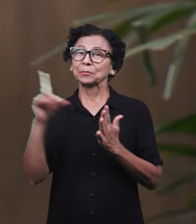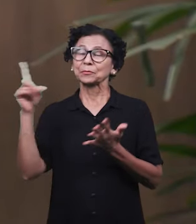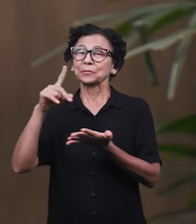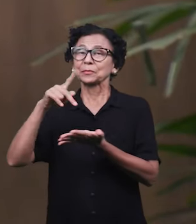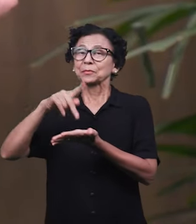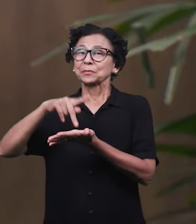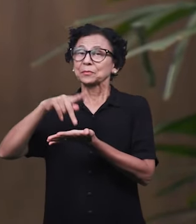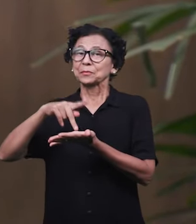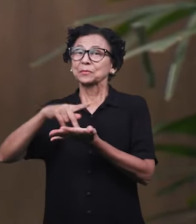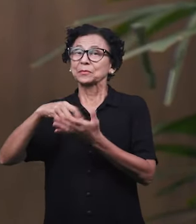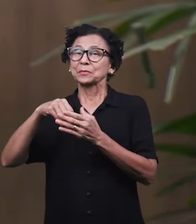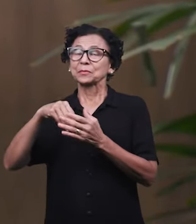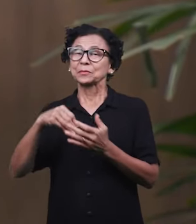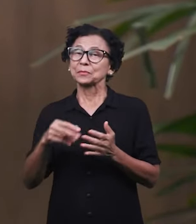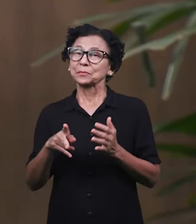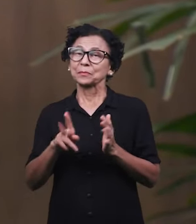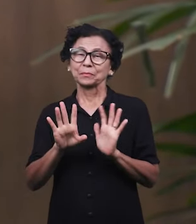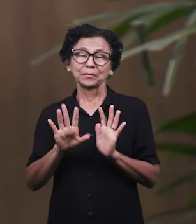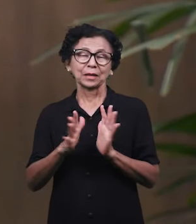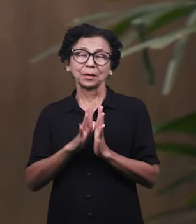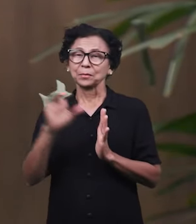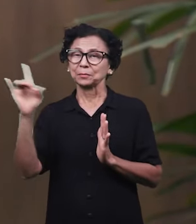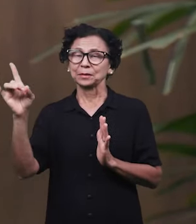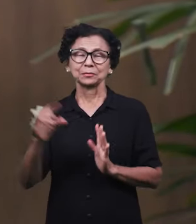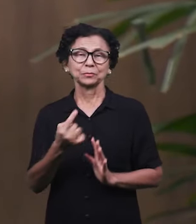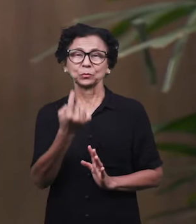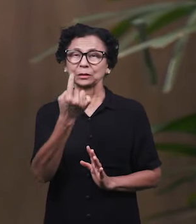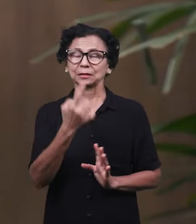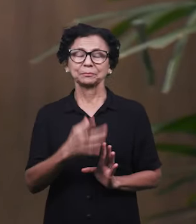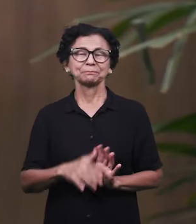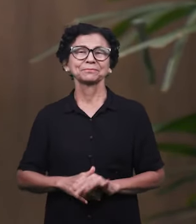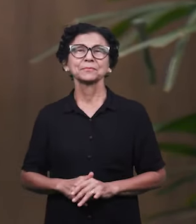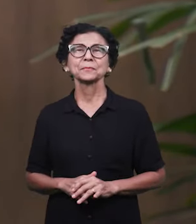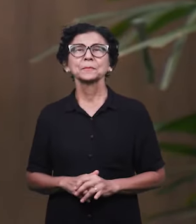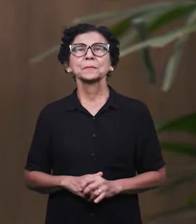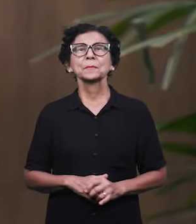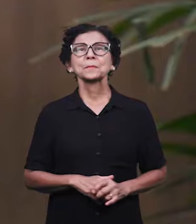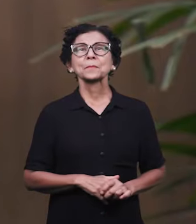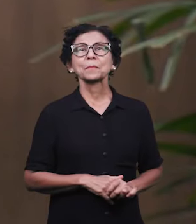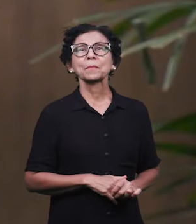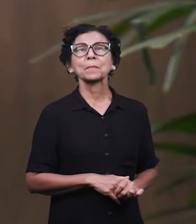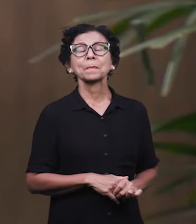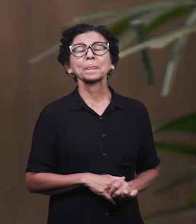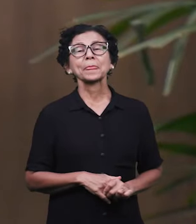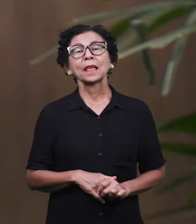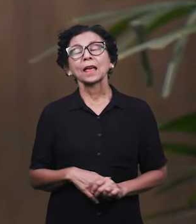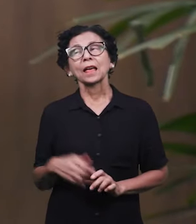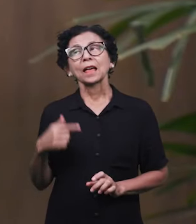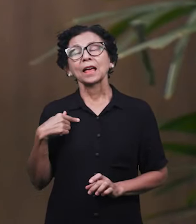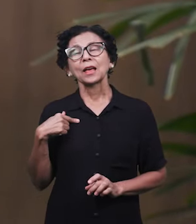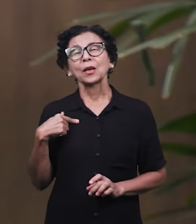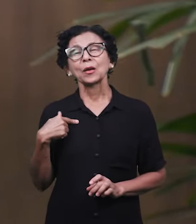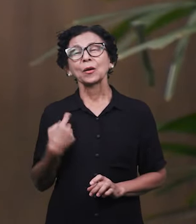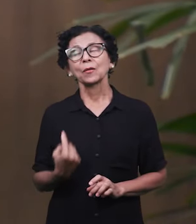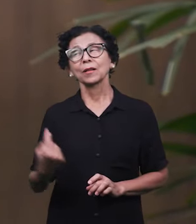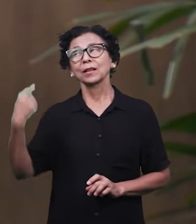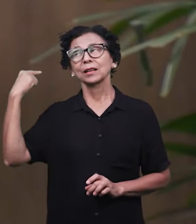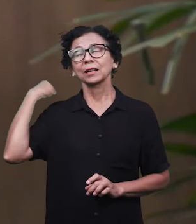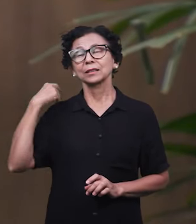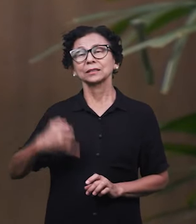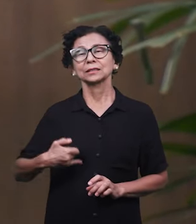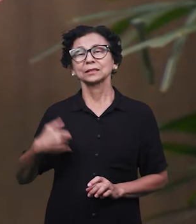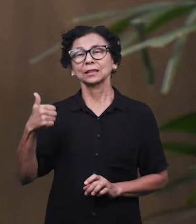E para honra e glória do Senhor, nós somos servos aí da obra. Eu desde os meus 14 anos,